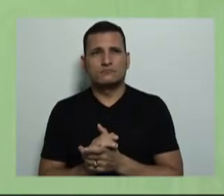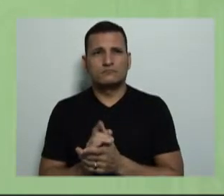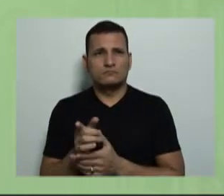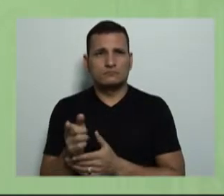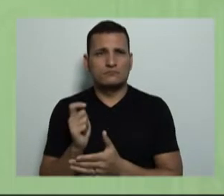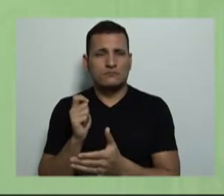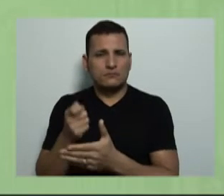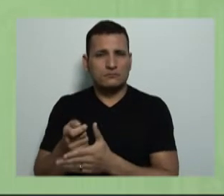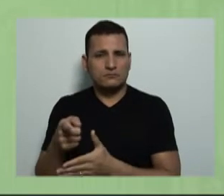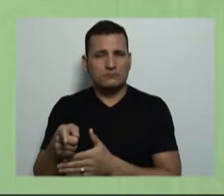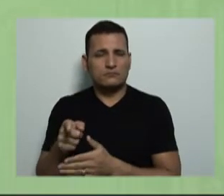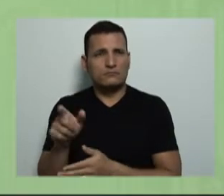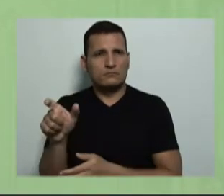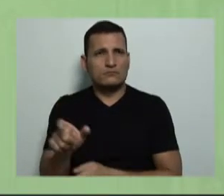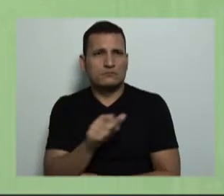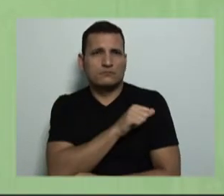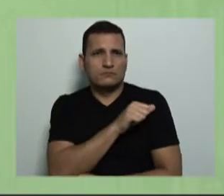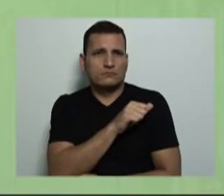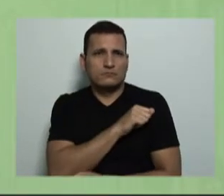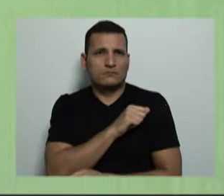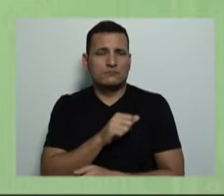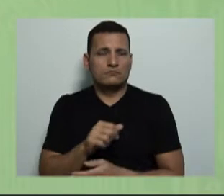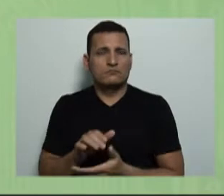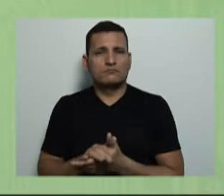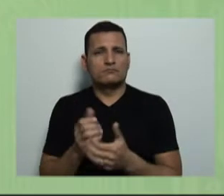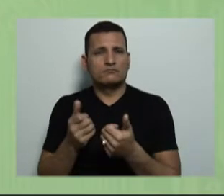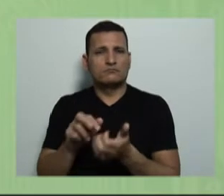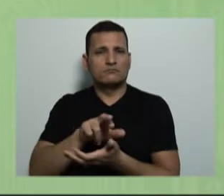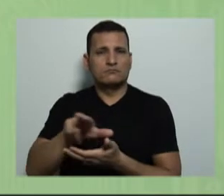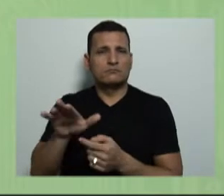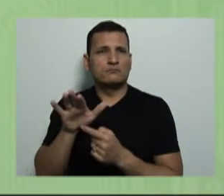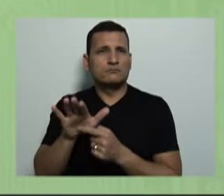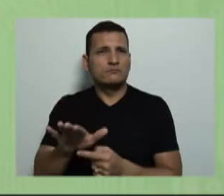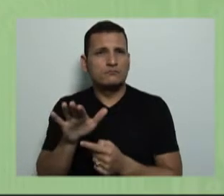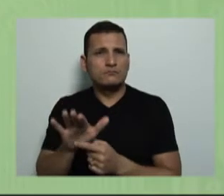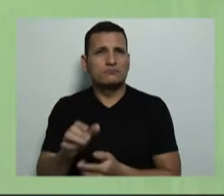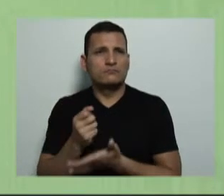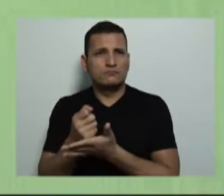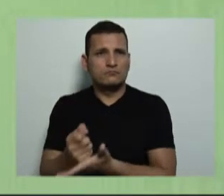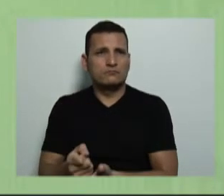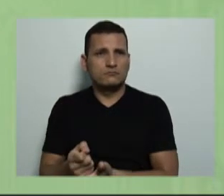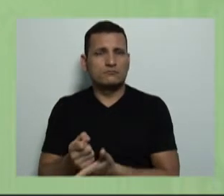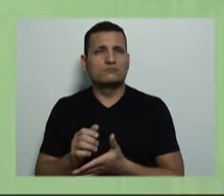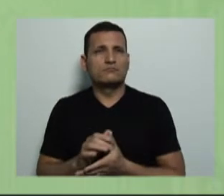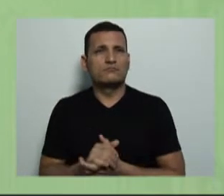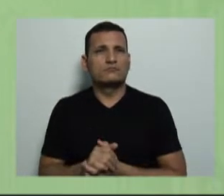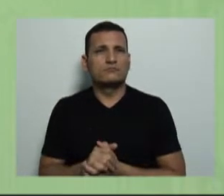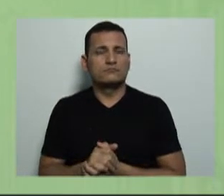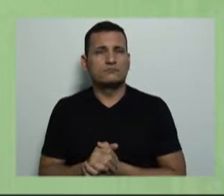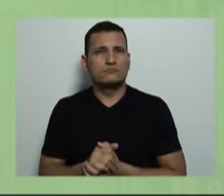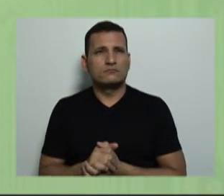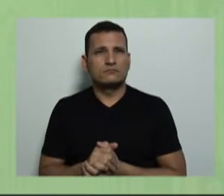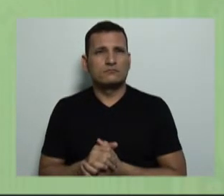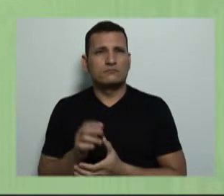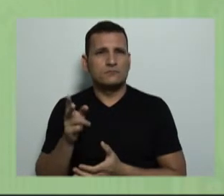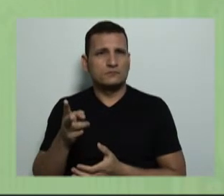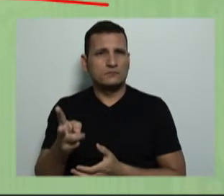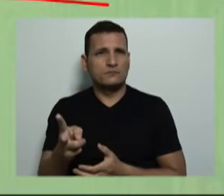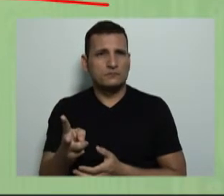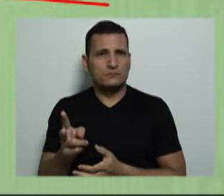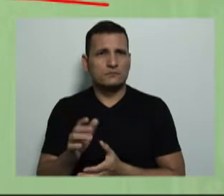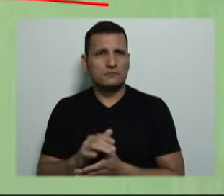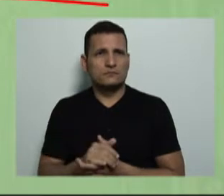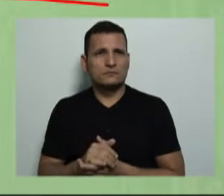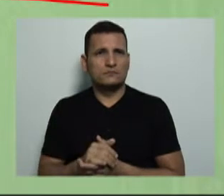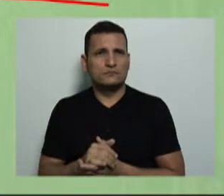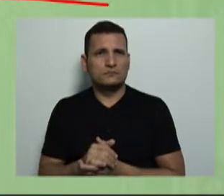transporte, quando houver bolsa estágio ou outra forma de contraprestação, sempre no mês